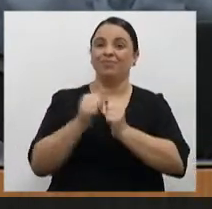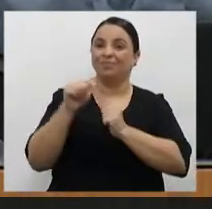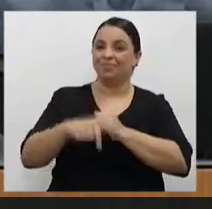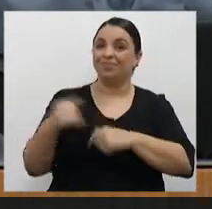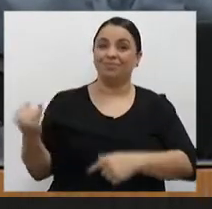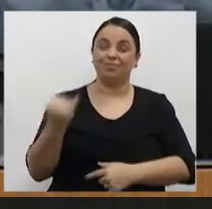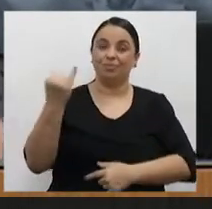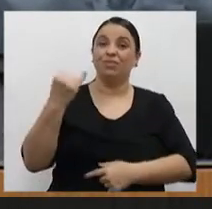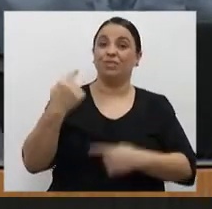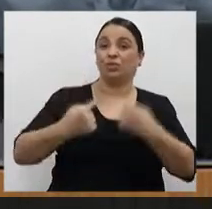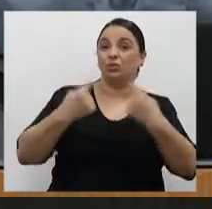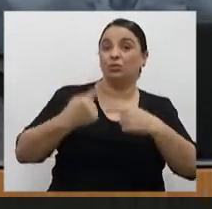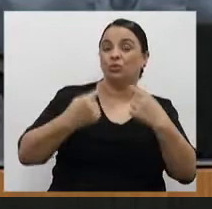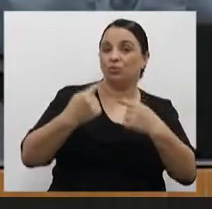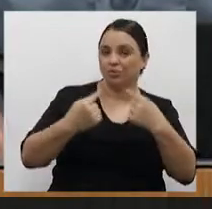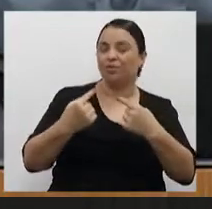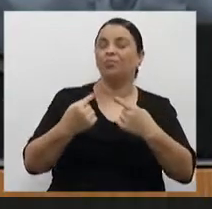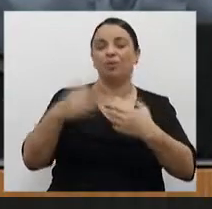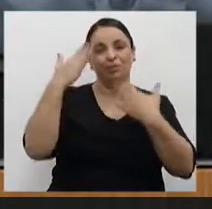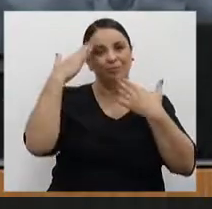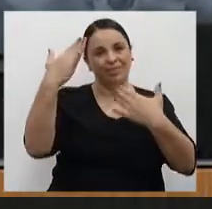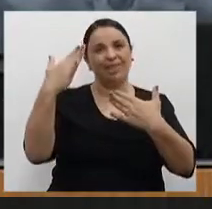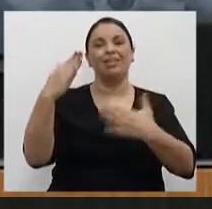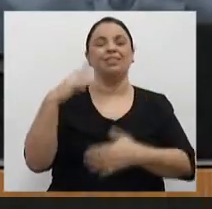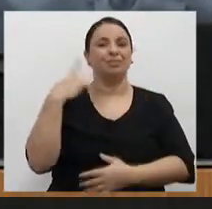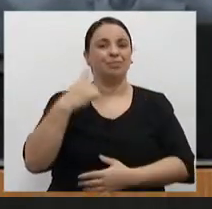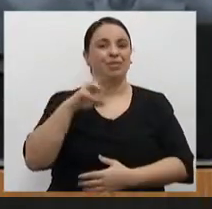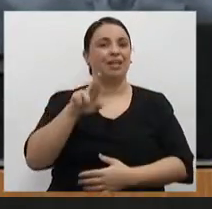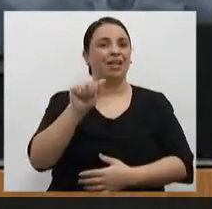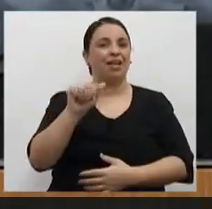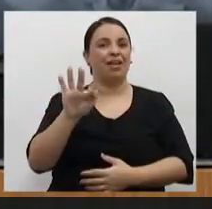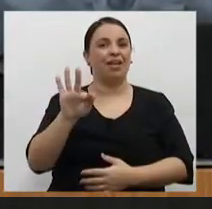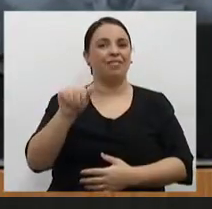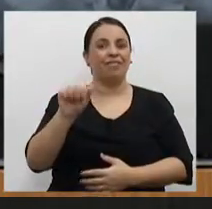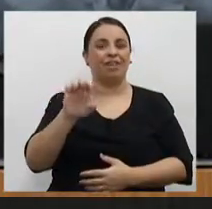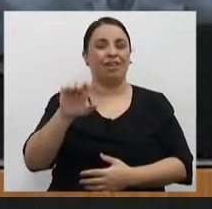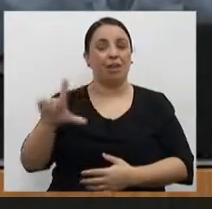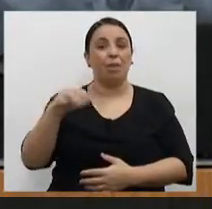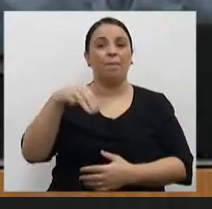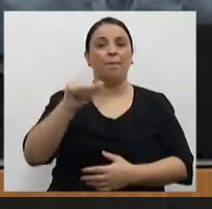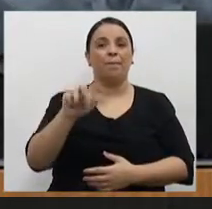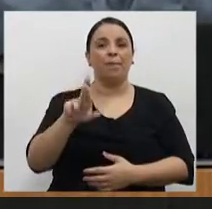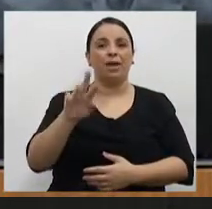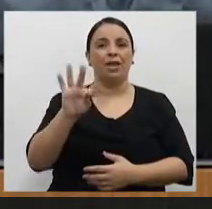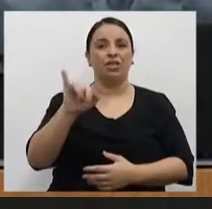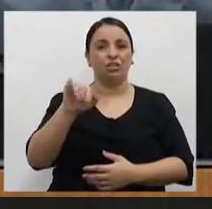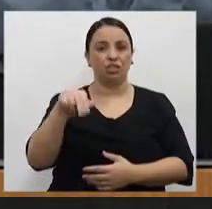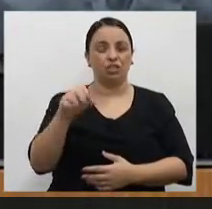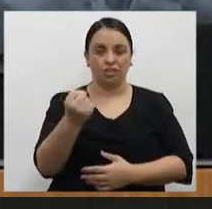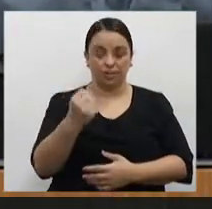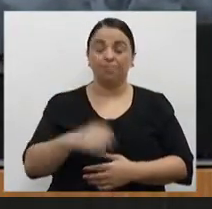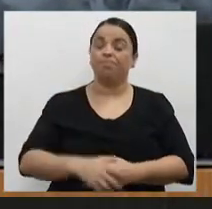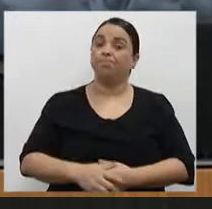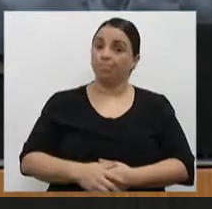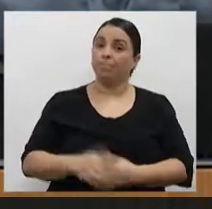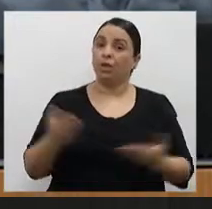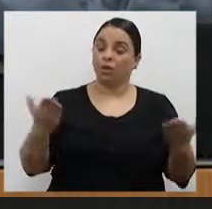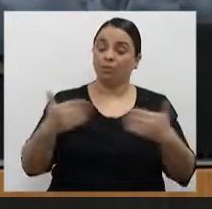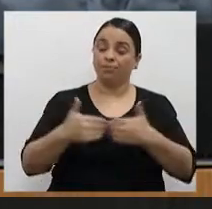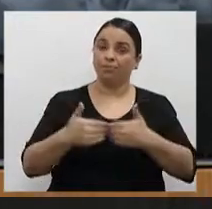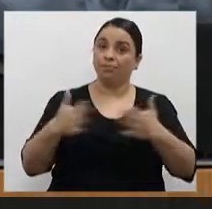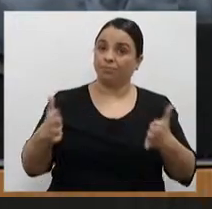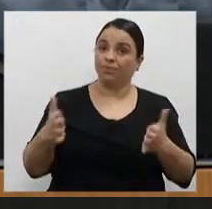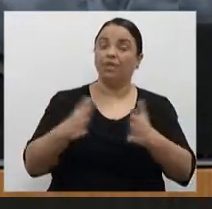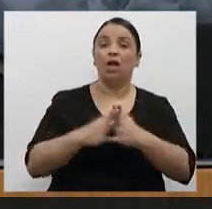importante discussão. Muito obrigado, deputado Rafael Martins. Vamos dar início, então, a nossa